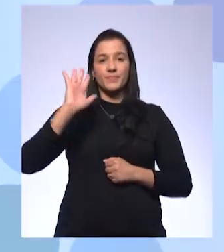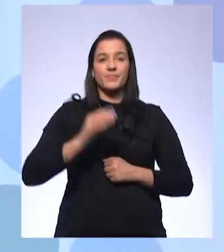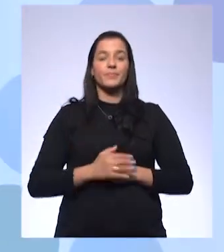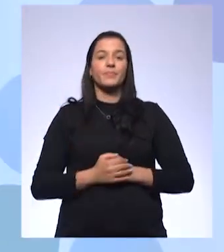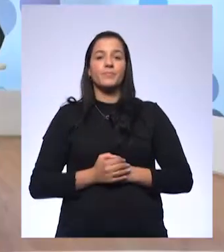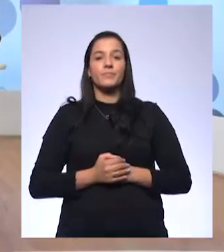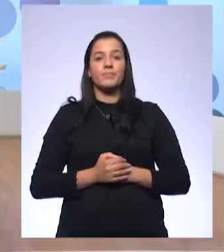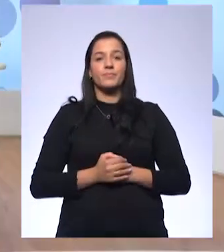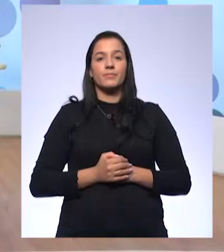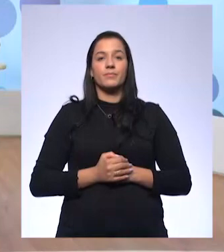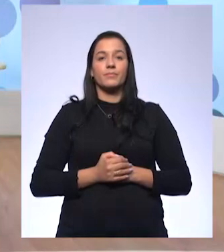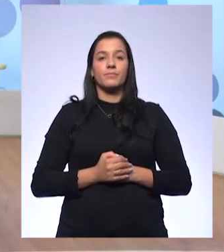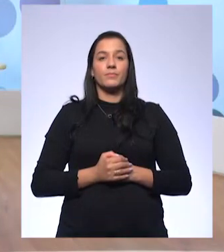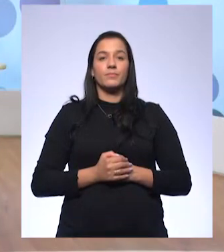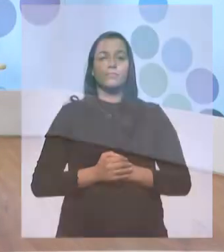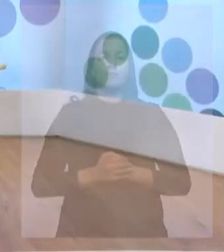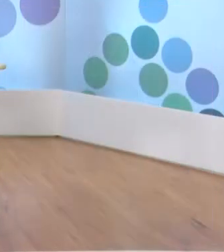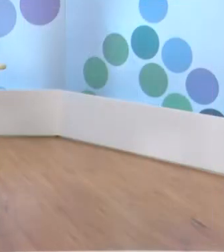pessoal.